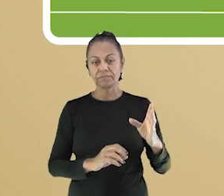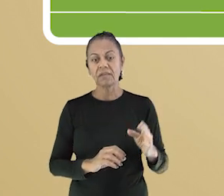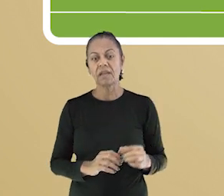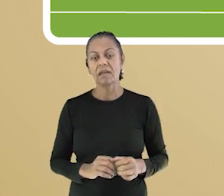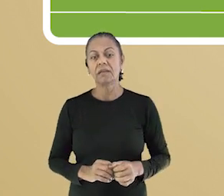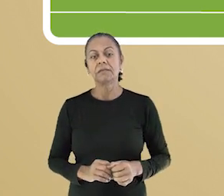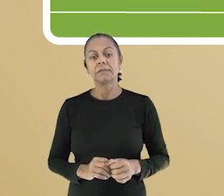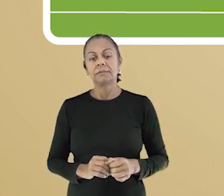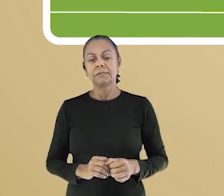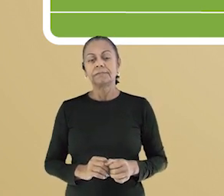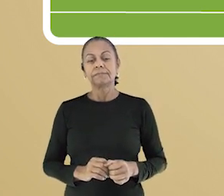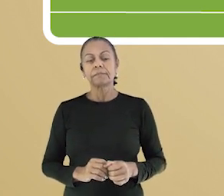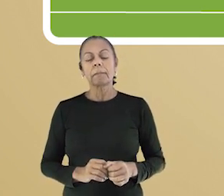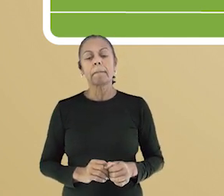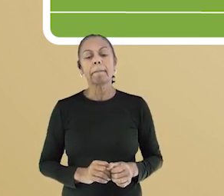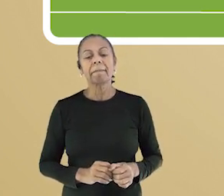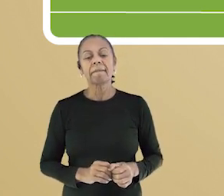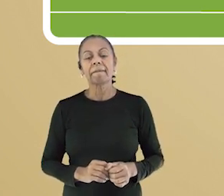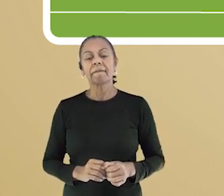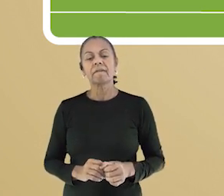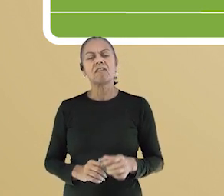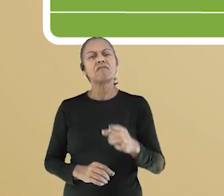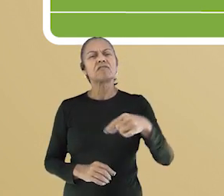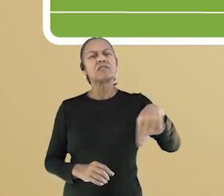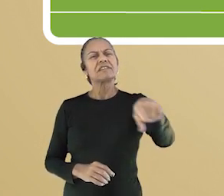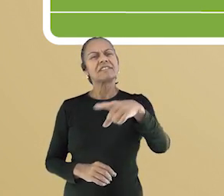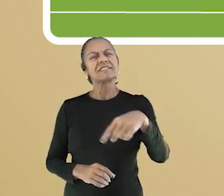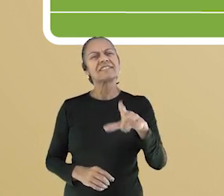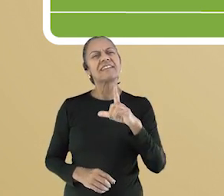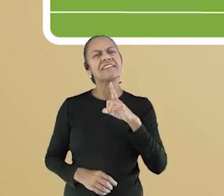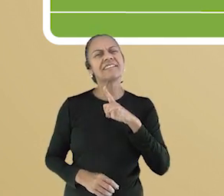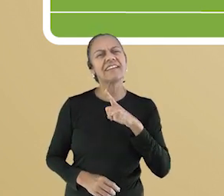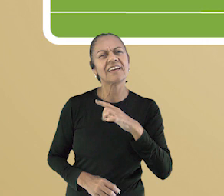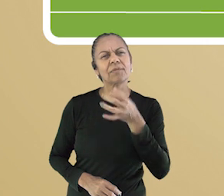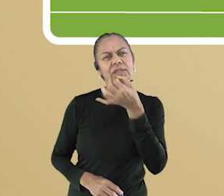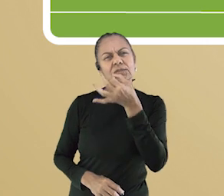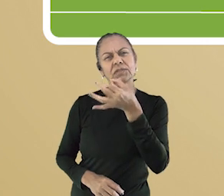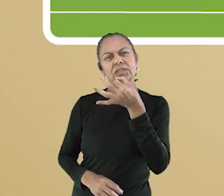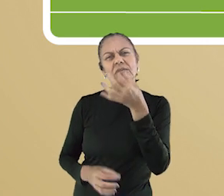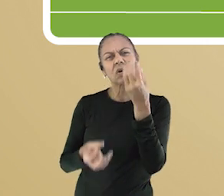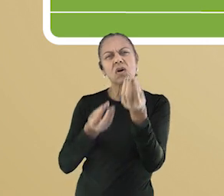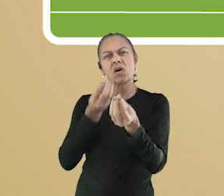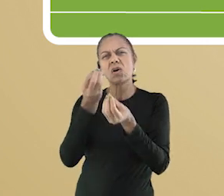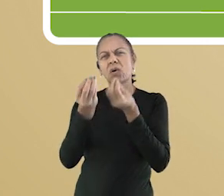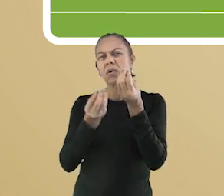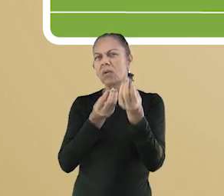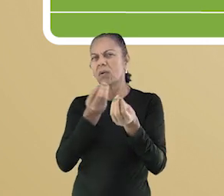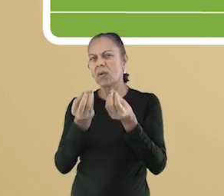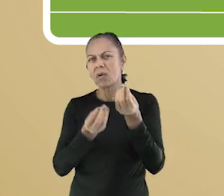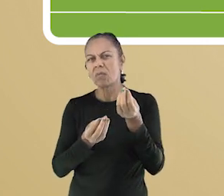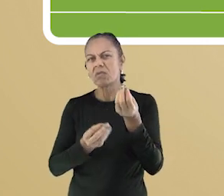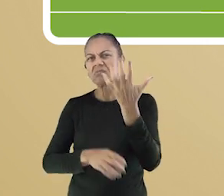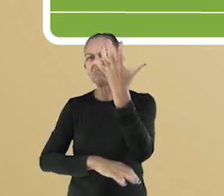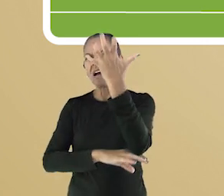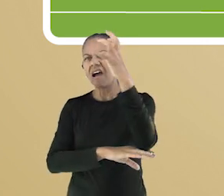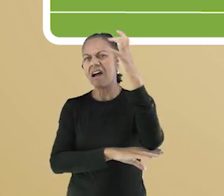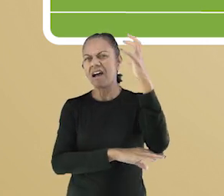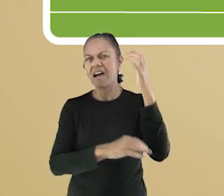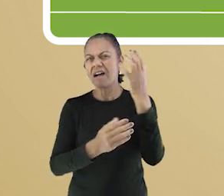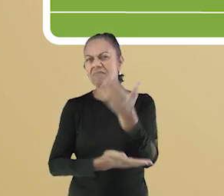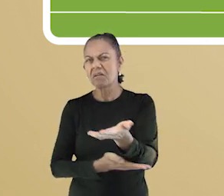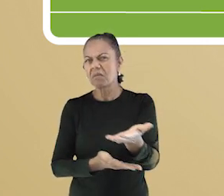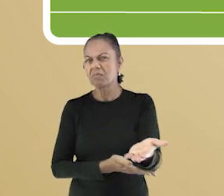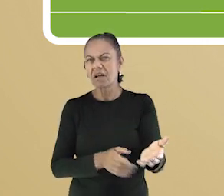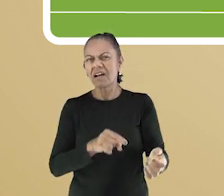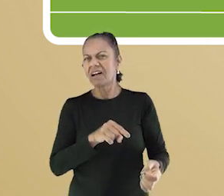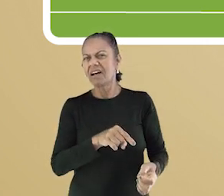avançar. E você teria alguma sugestão para conter o avanço do desmatamento, evitando que ele chegue até a região onde a gente